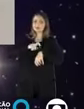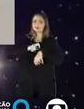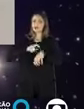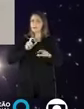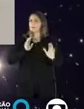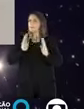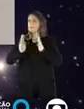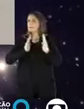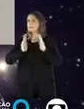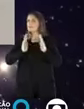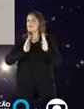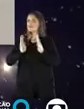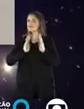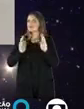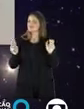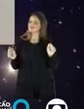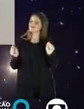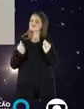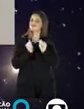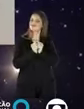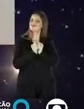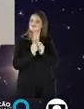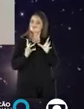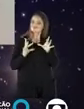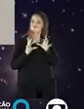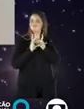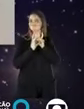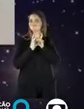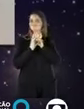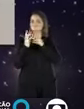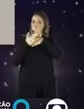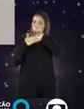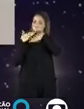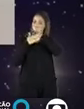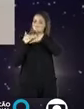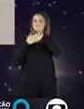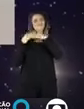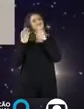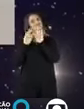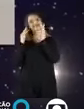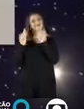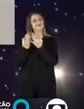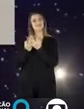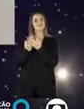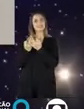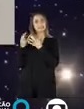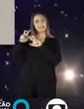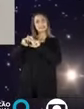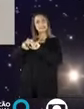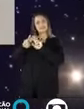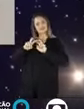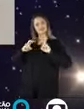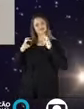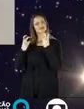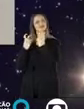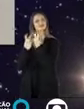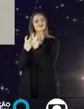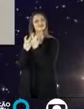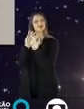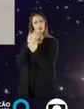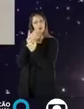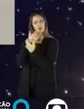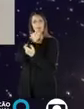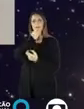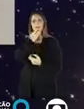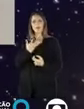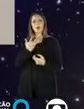momento para se juntar, se conectar, ter um momento de afetividade com a sua família, sentar em volta da mesa, fazer uma boa refeição, que